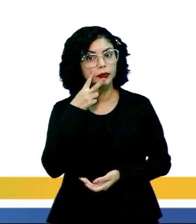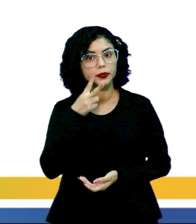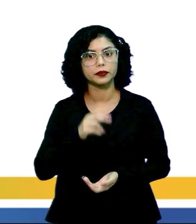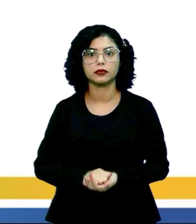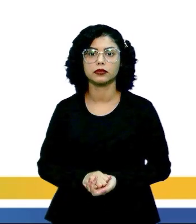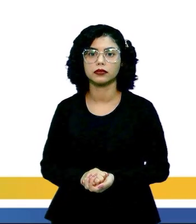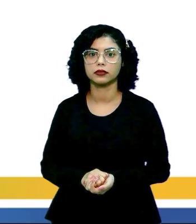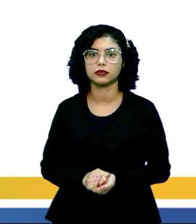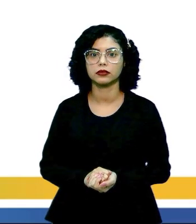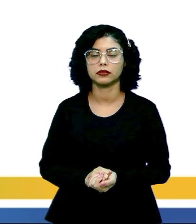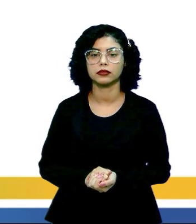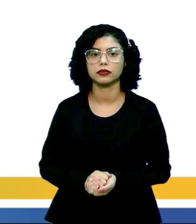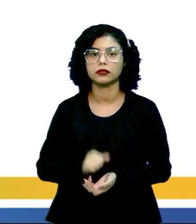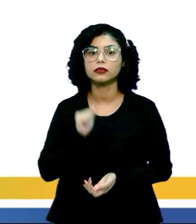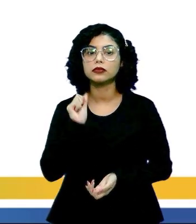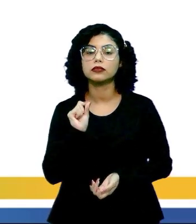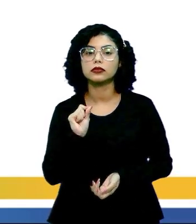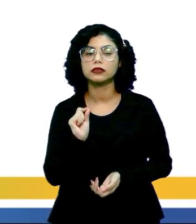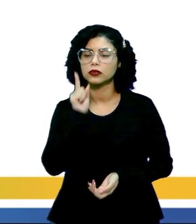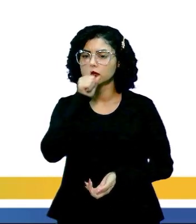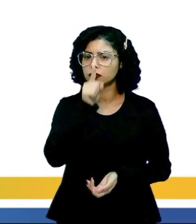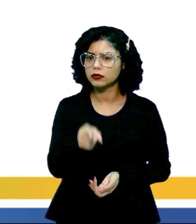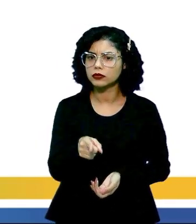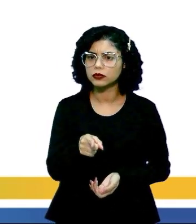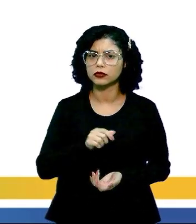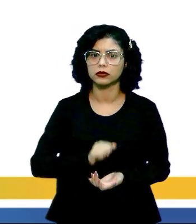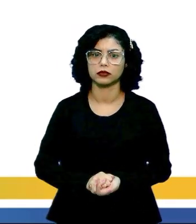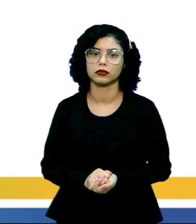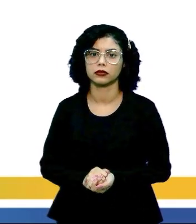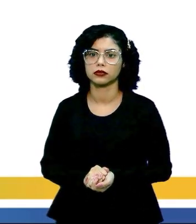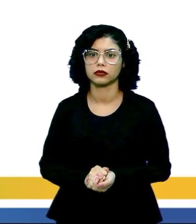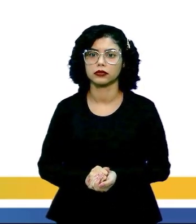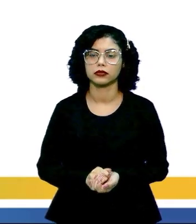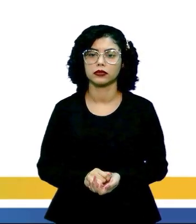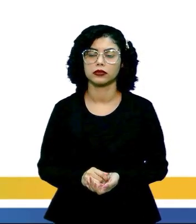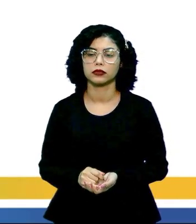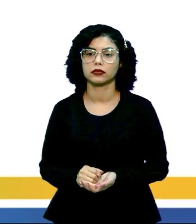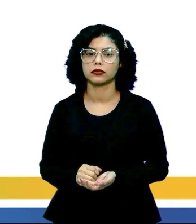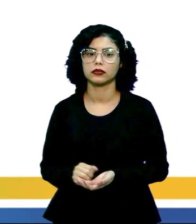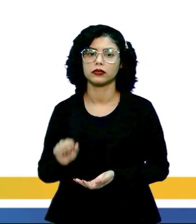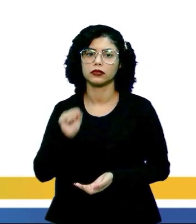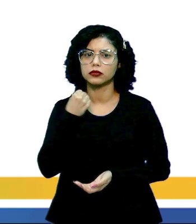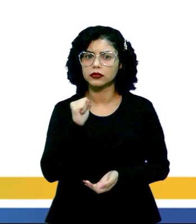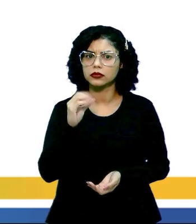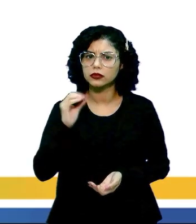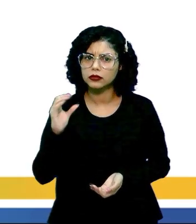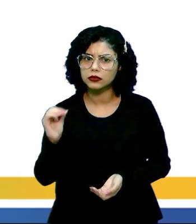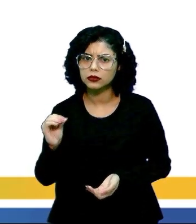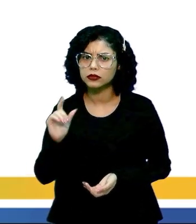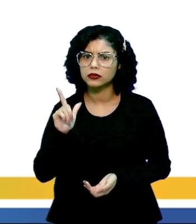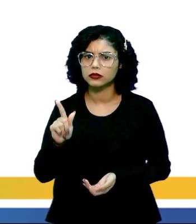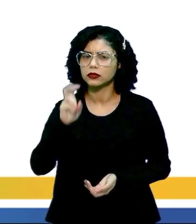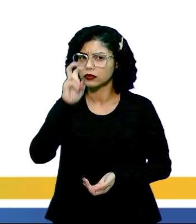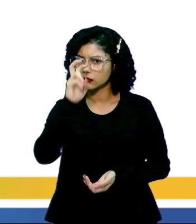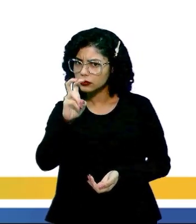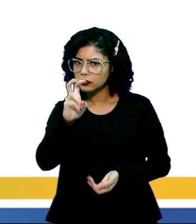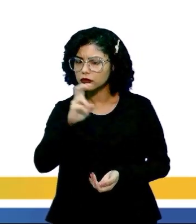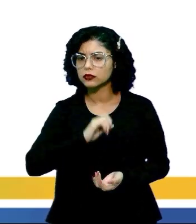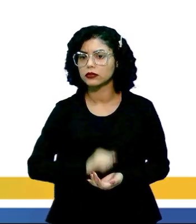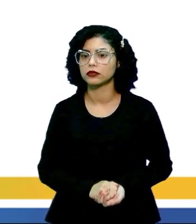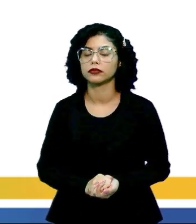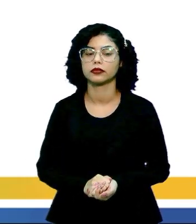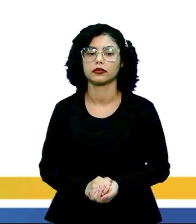aqui. O que é que ela diz aí no comando? Observou que ela fala de 800 gramas de farinha, que equivale a 5